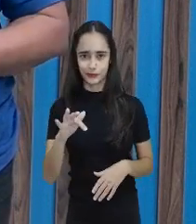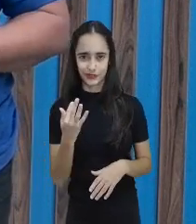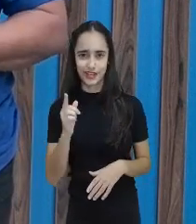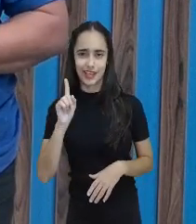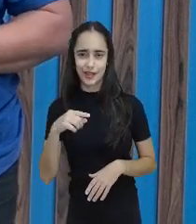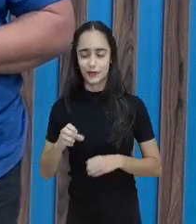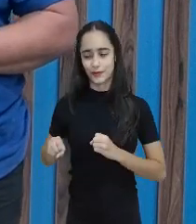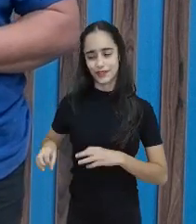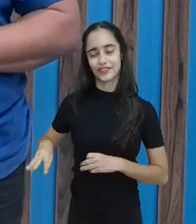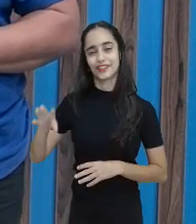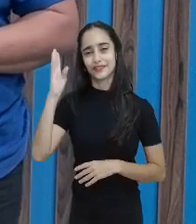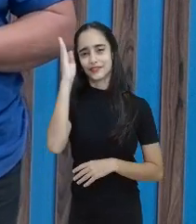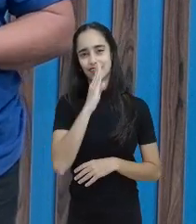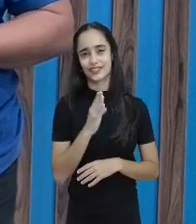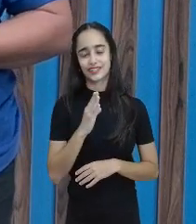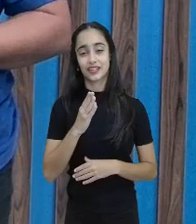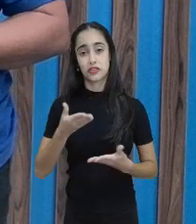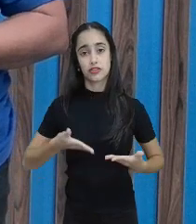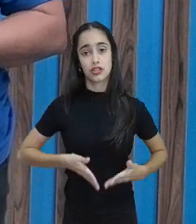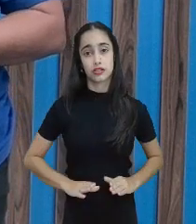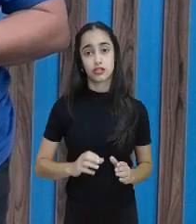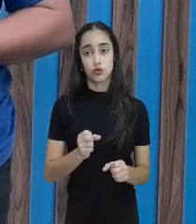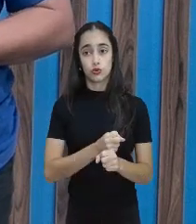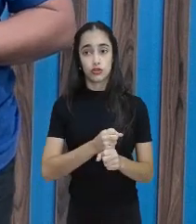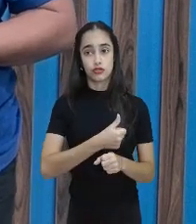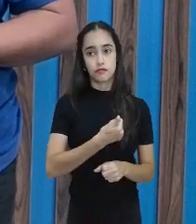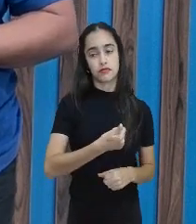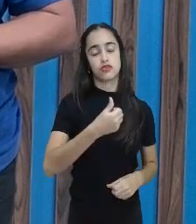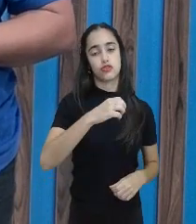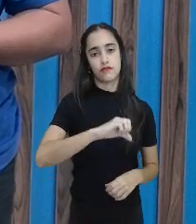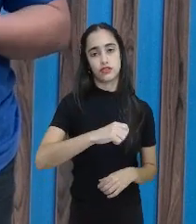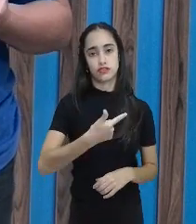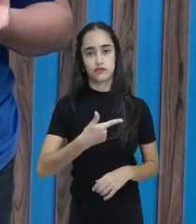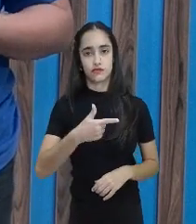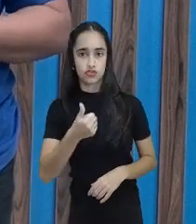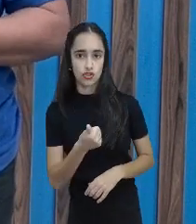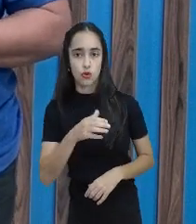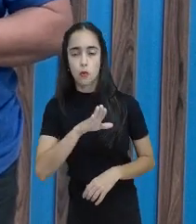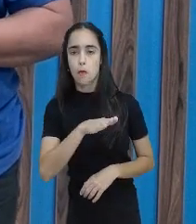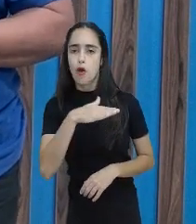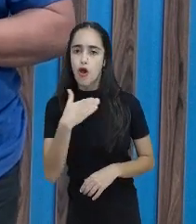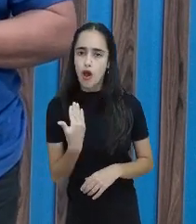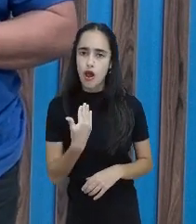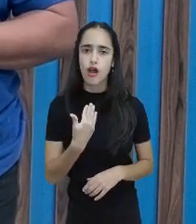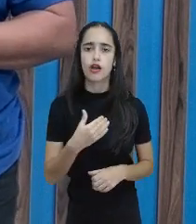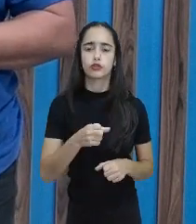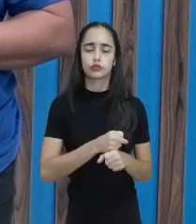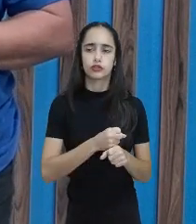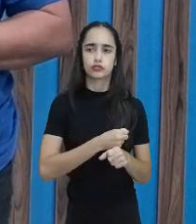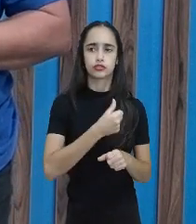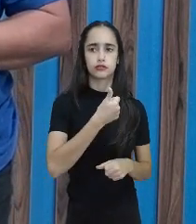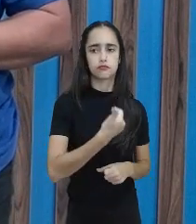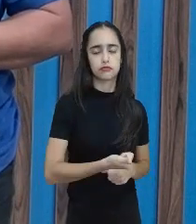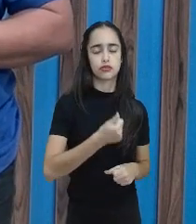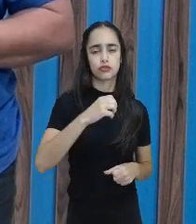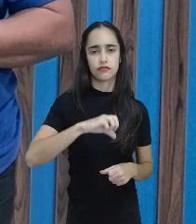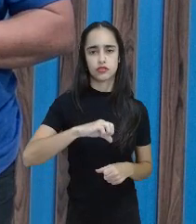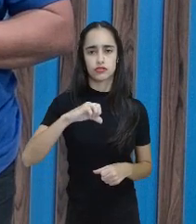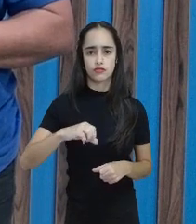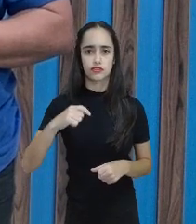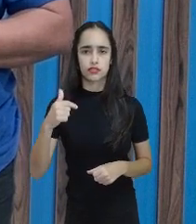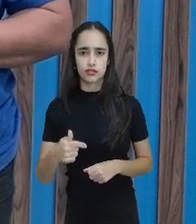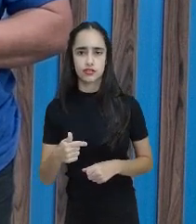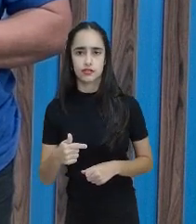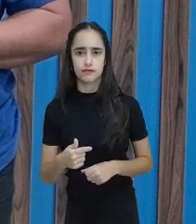um educador brasileiro, nasceu aí no ano de 1920, faleceu no ano de 1997.